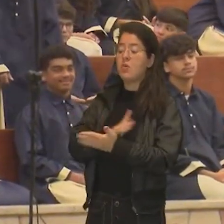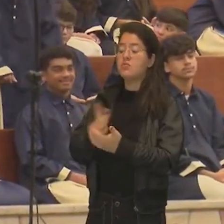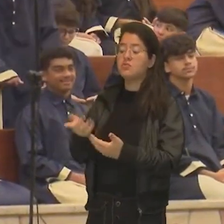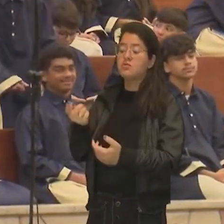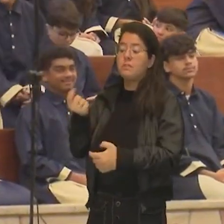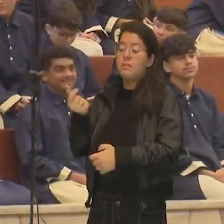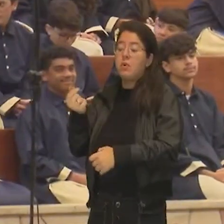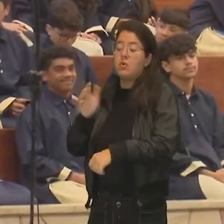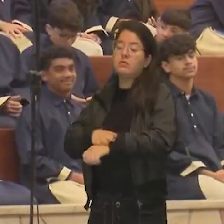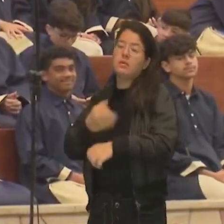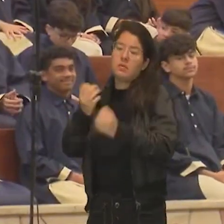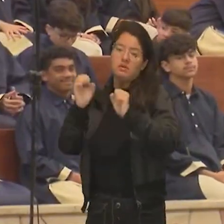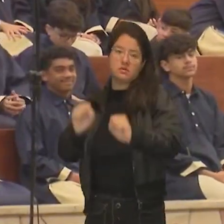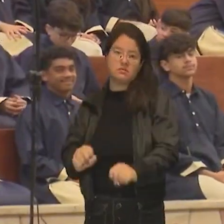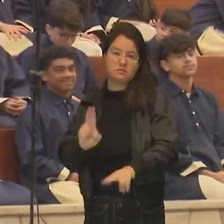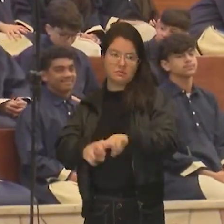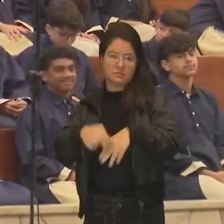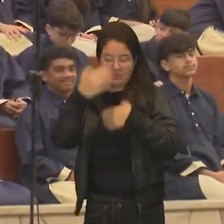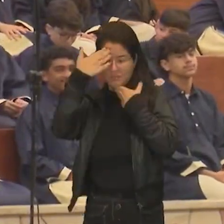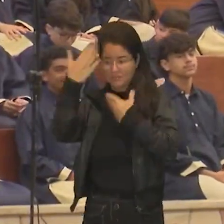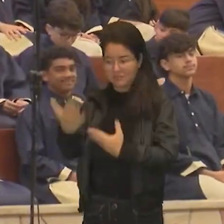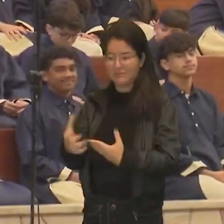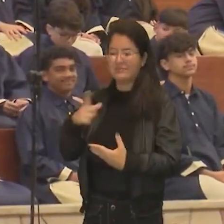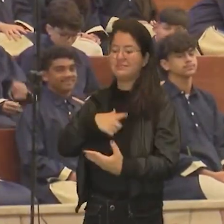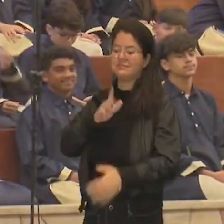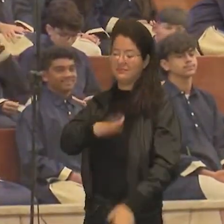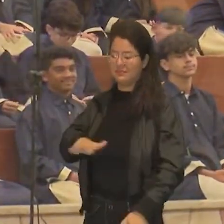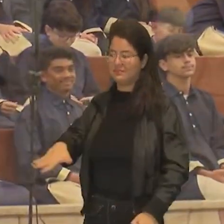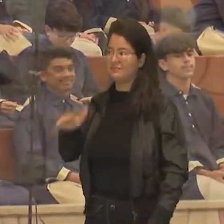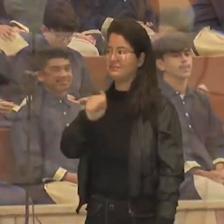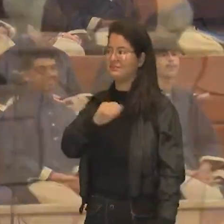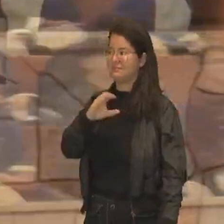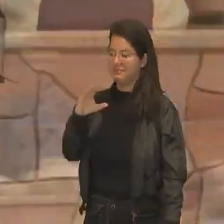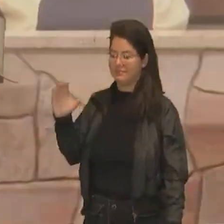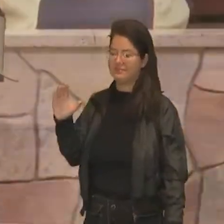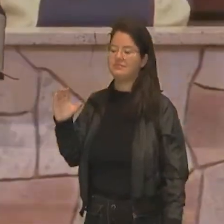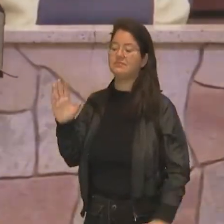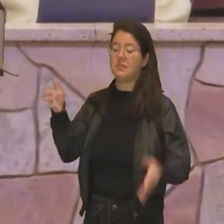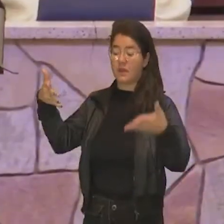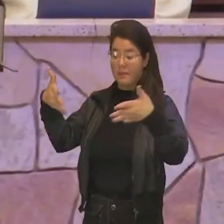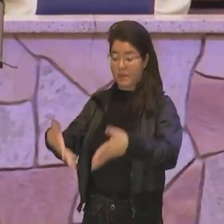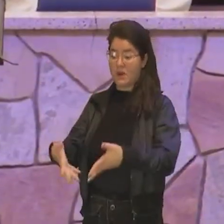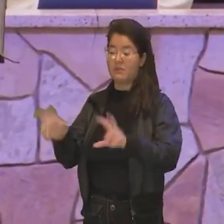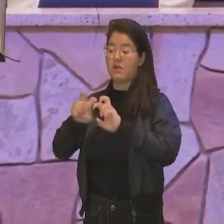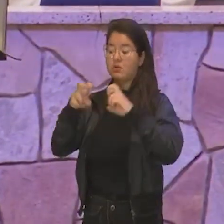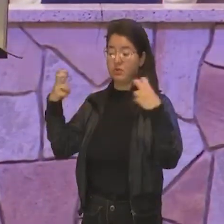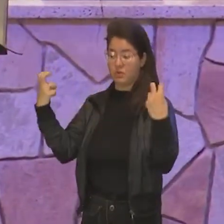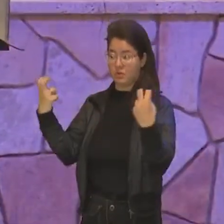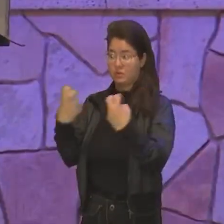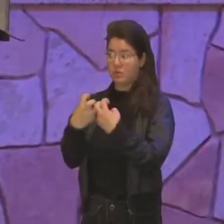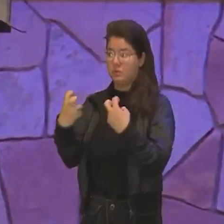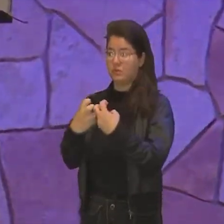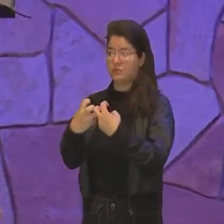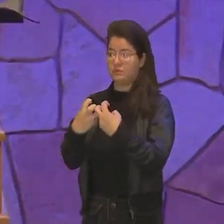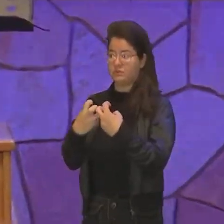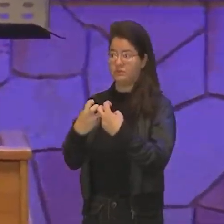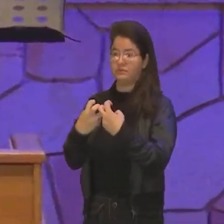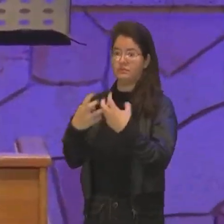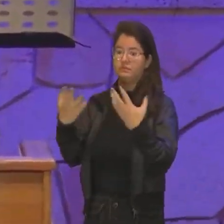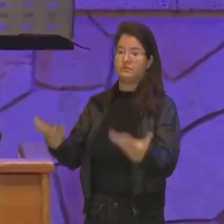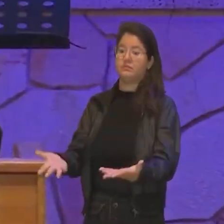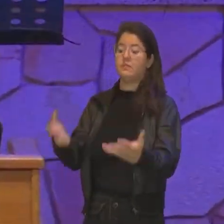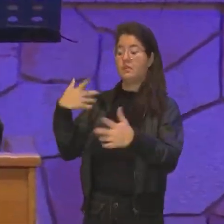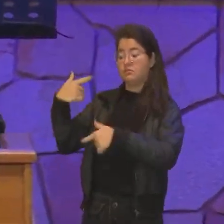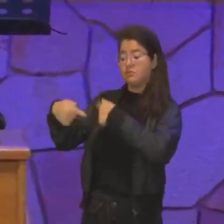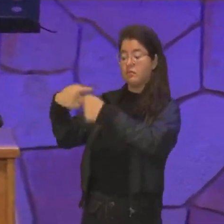sentar, obrigado. Também aqui vemos crianças, adolescentes, participando do culto. E esta